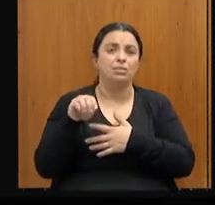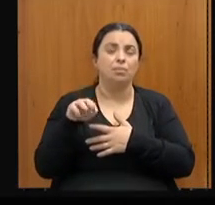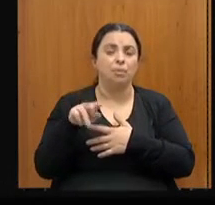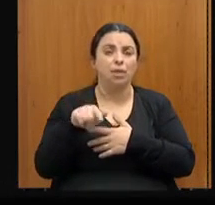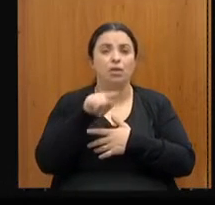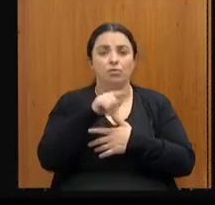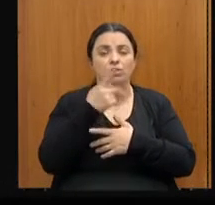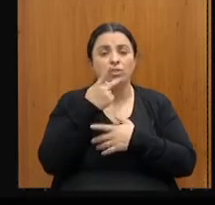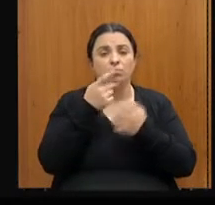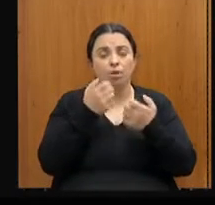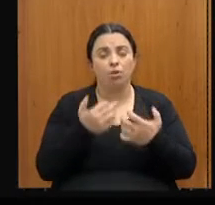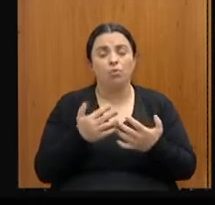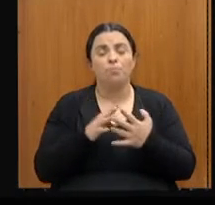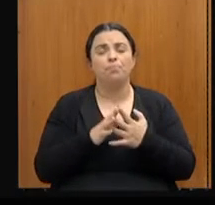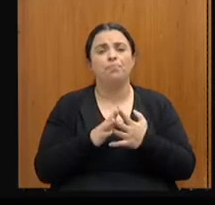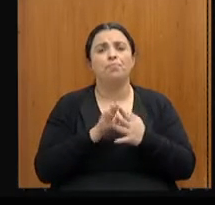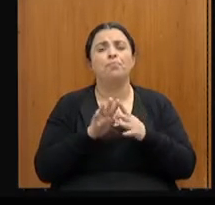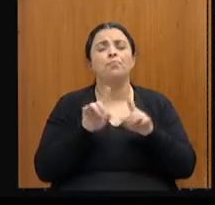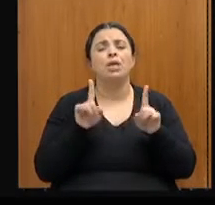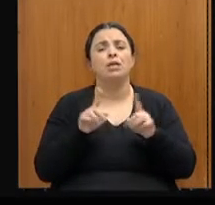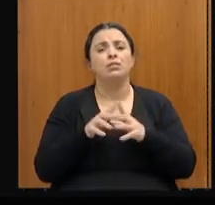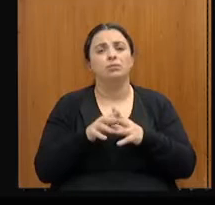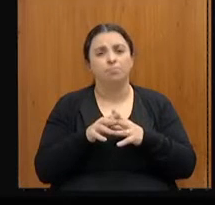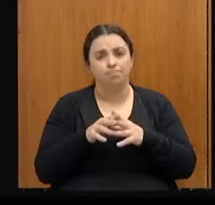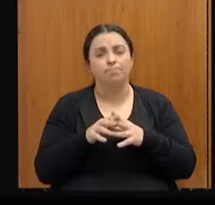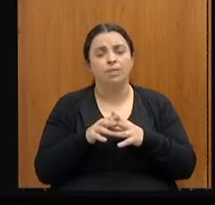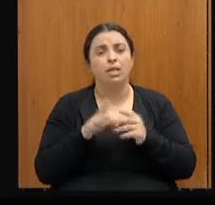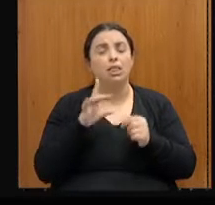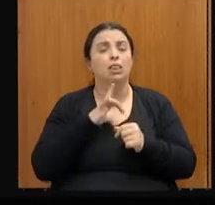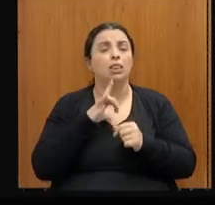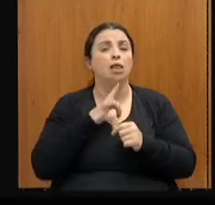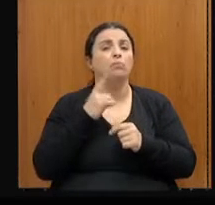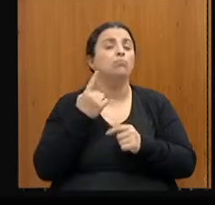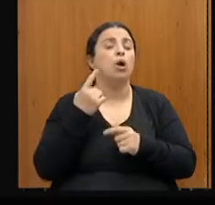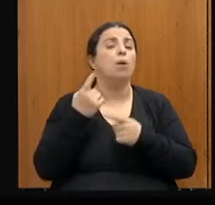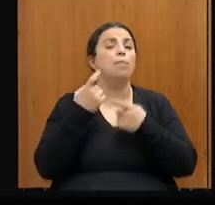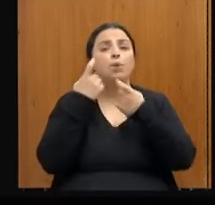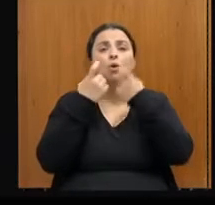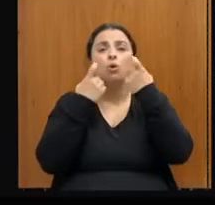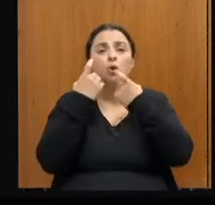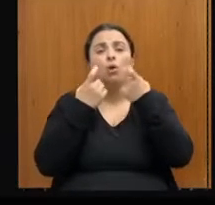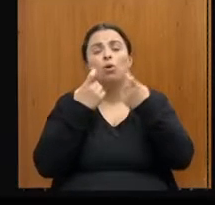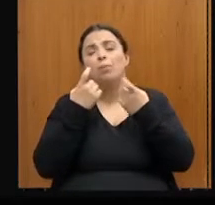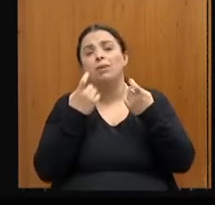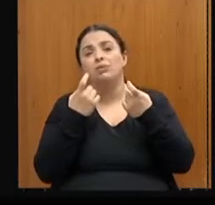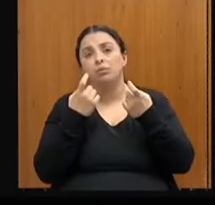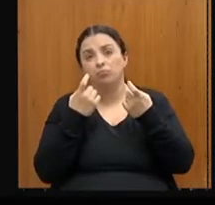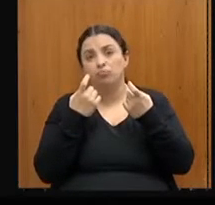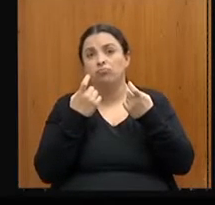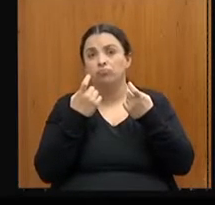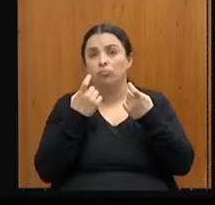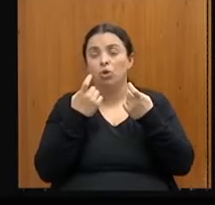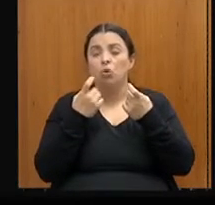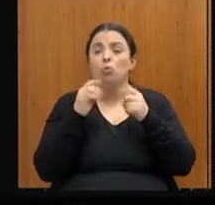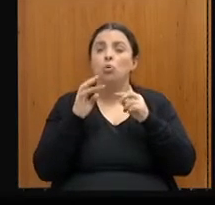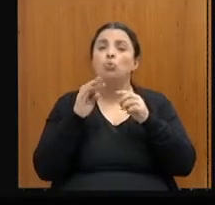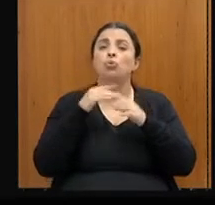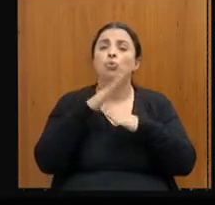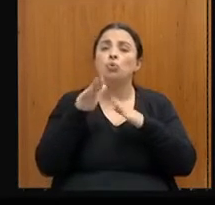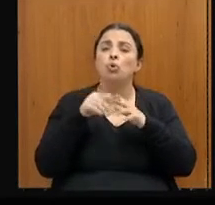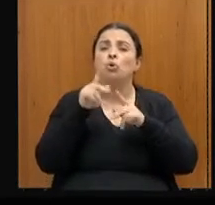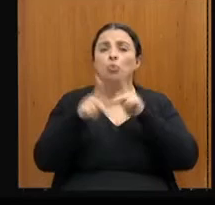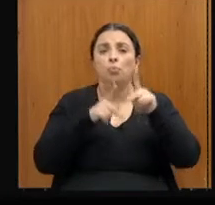entanto nós temos uma preocupação muito grande porque as conhecimento de toda a população